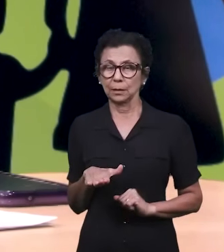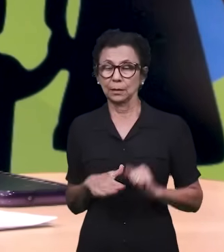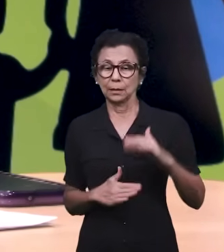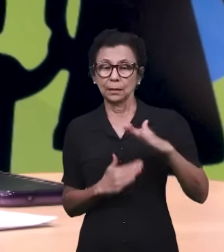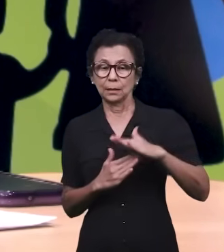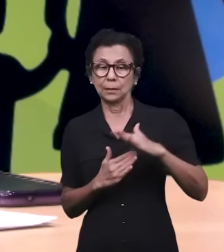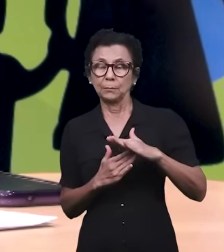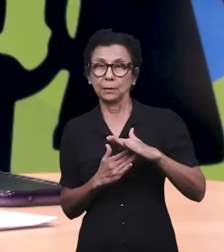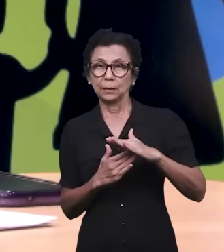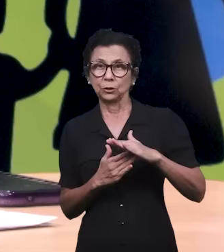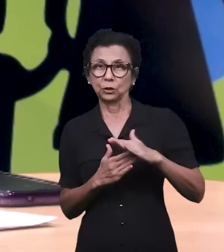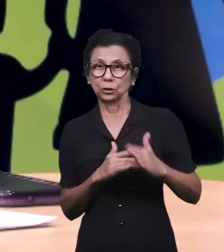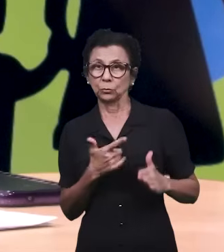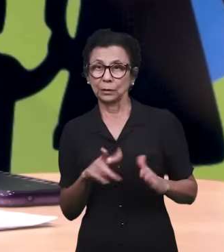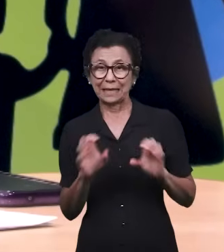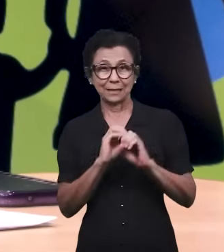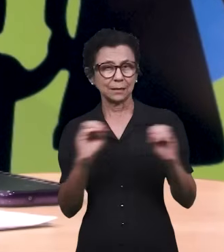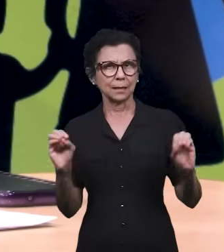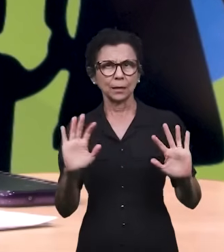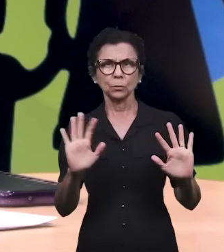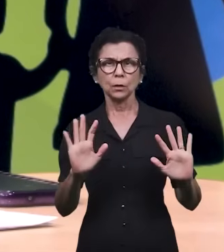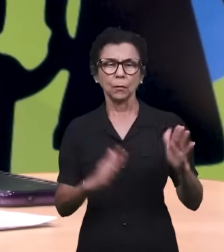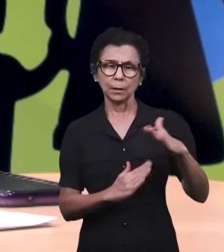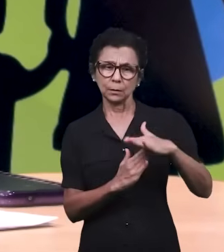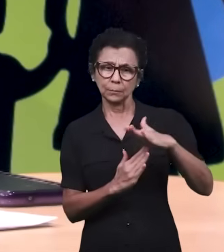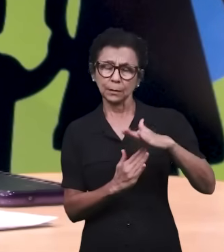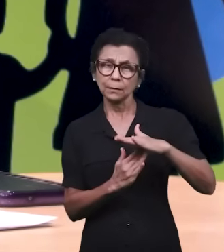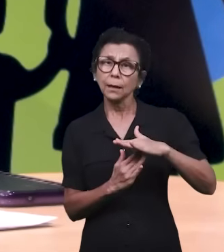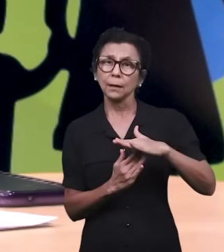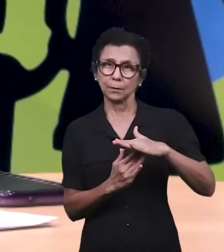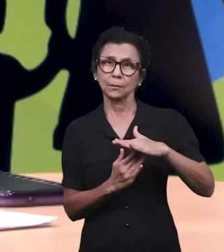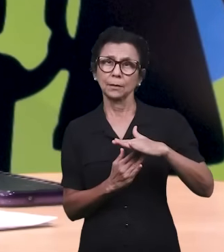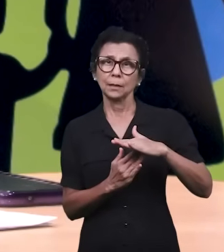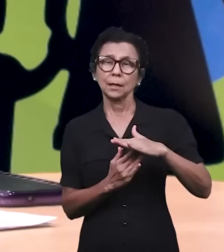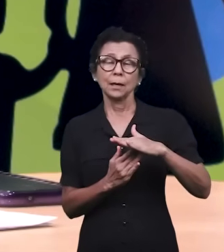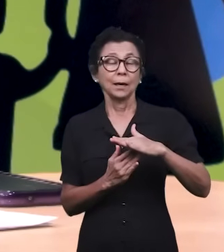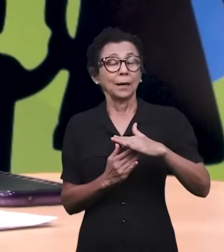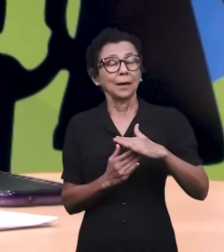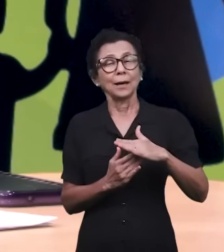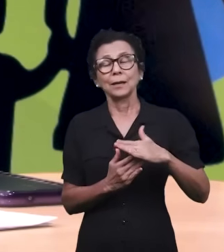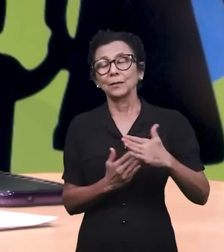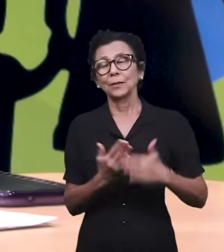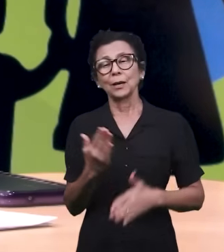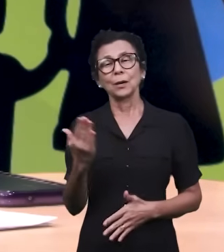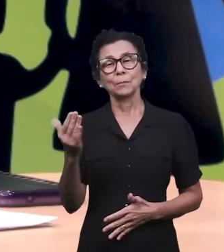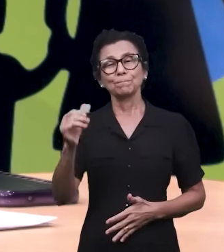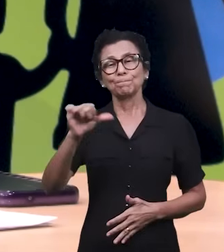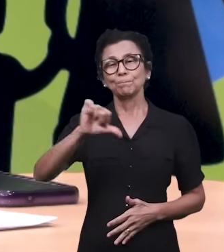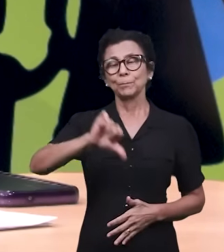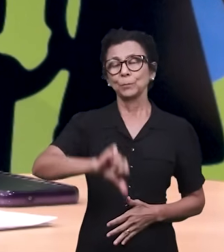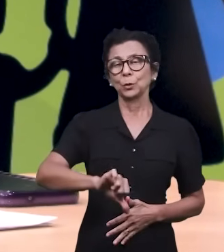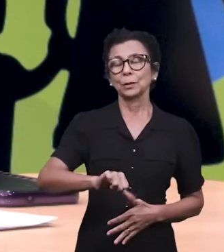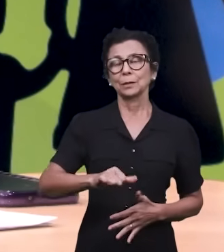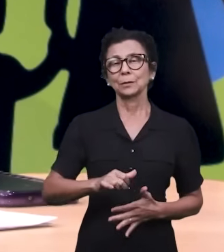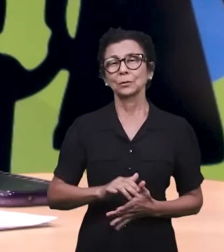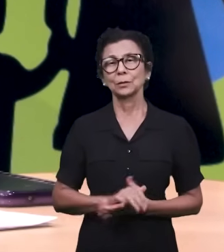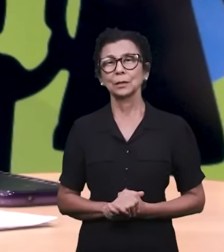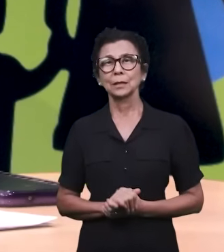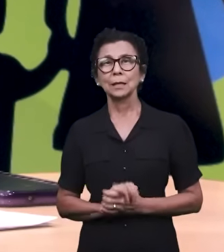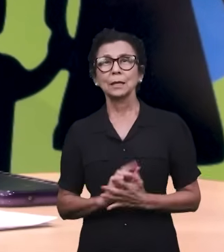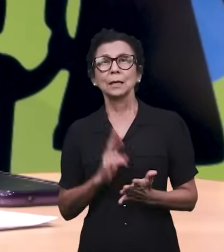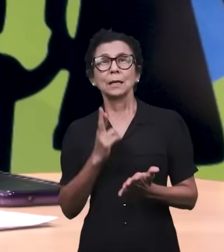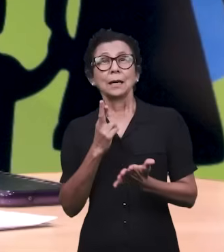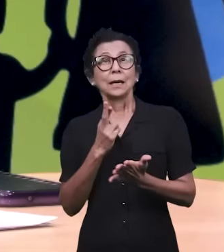zerar, é limitar, é dar limites. E aí vai piorando. Você tem uma provocação de